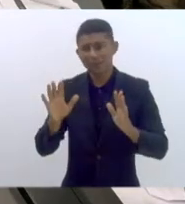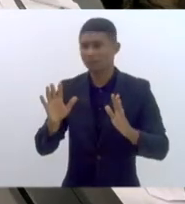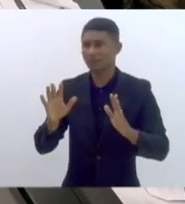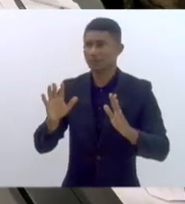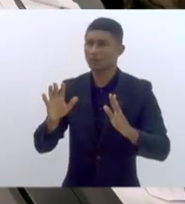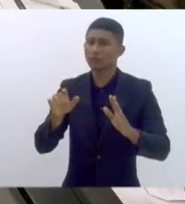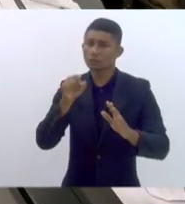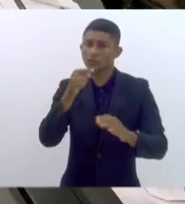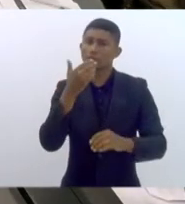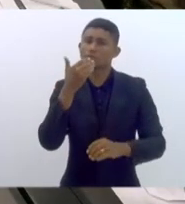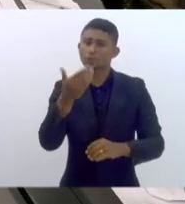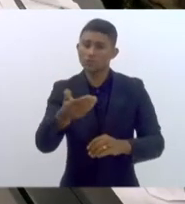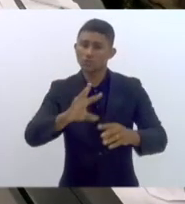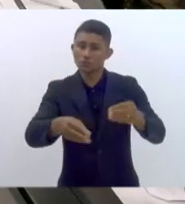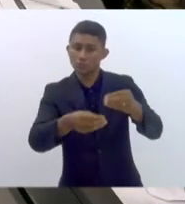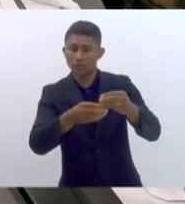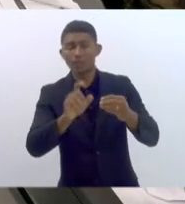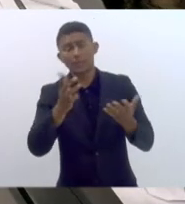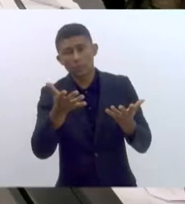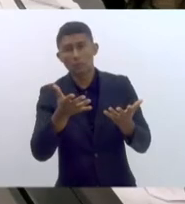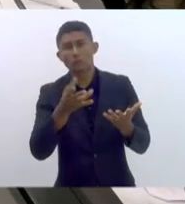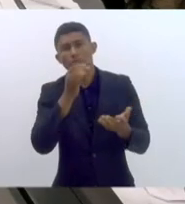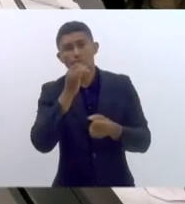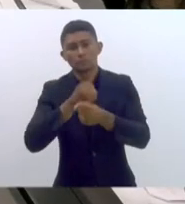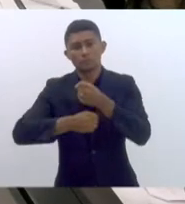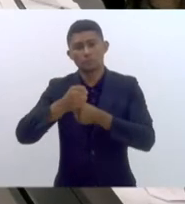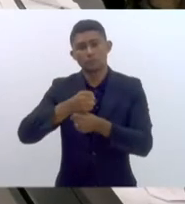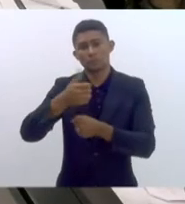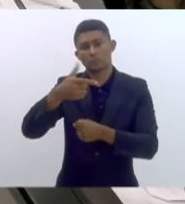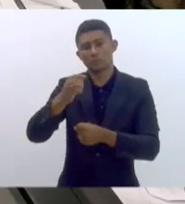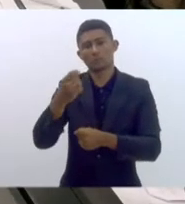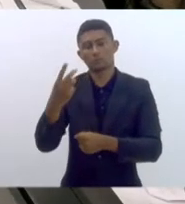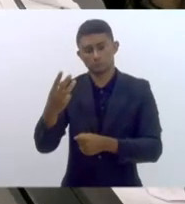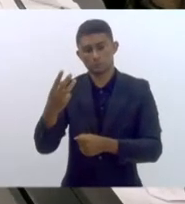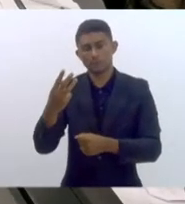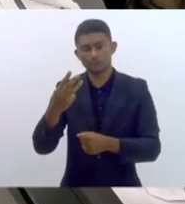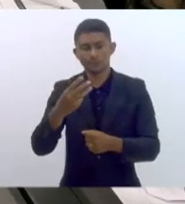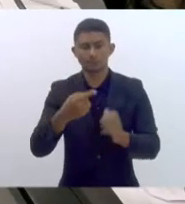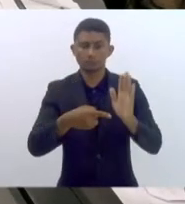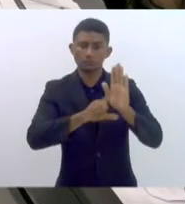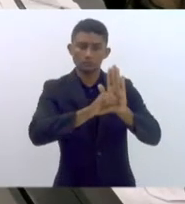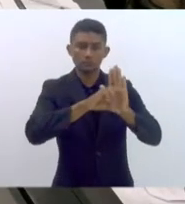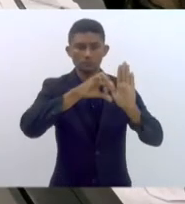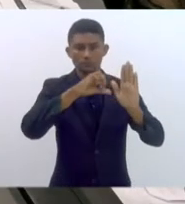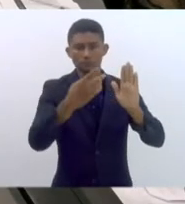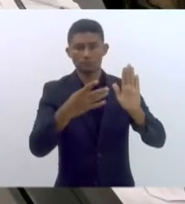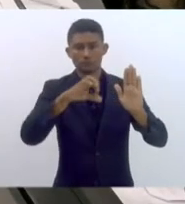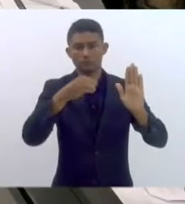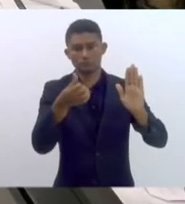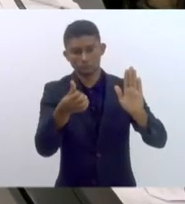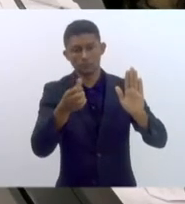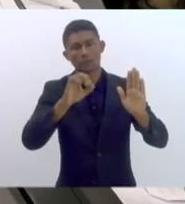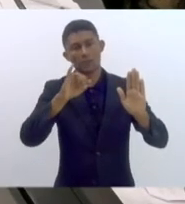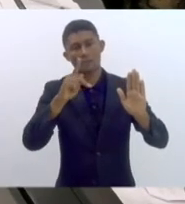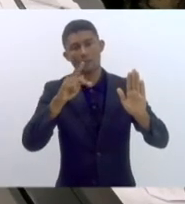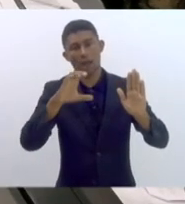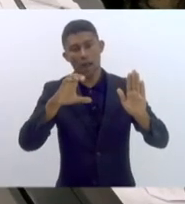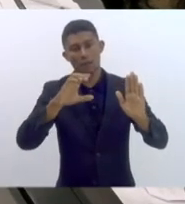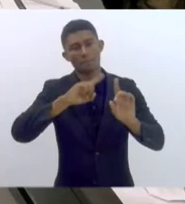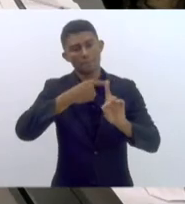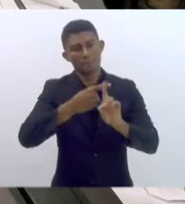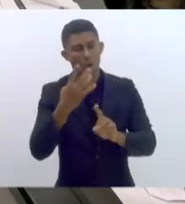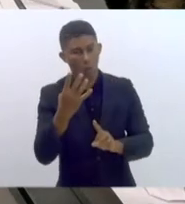sua solicitação de não só retroagir a 2013 na forma que está a 9496, né, de IPCA mais 4, mas